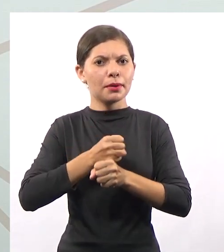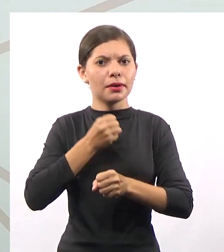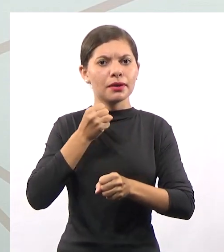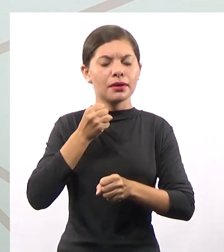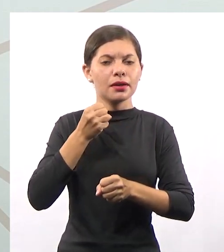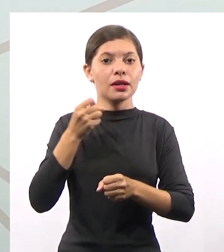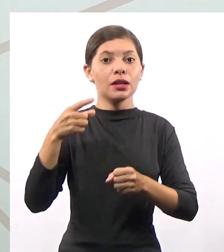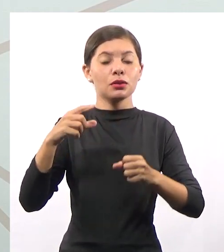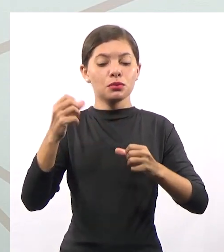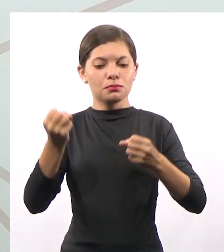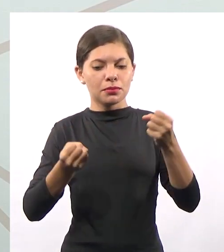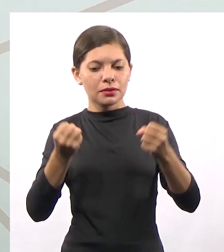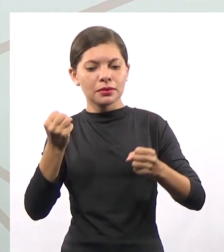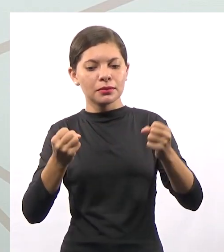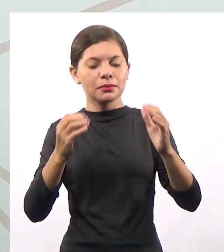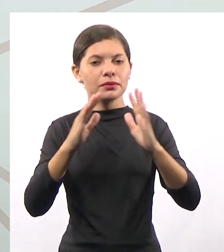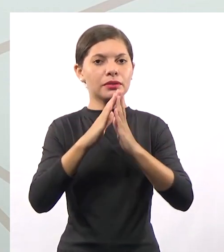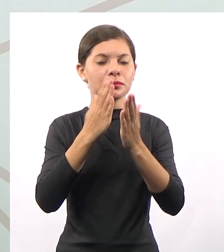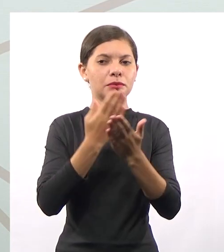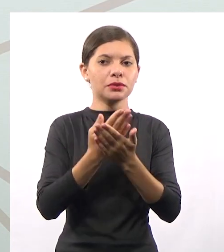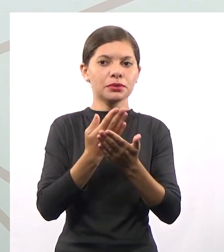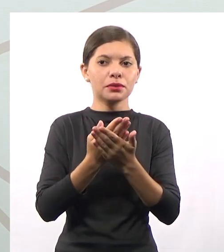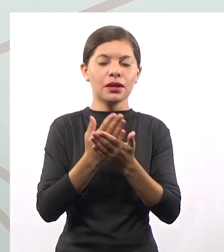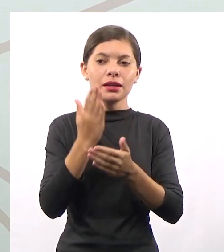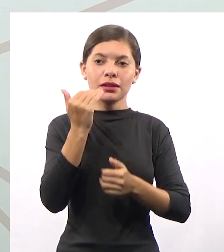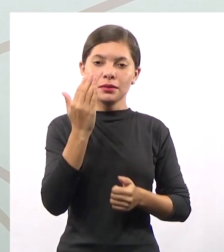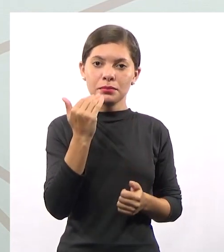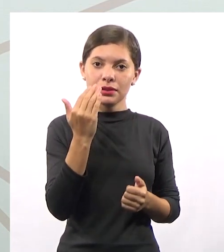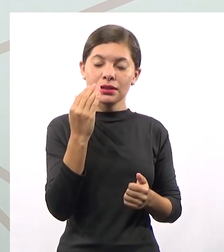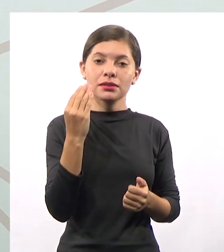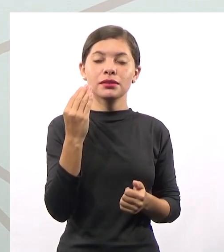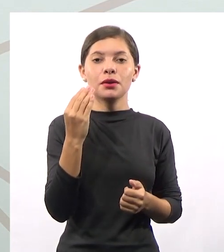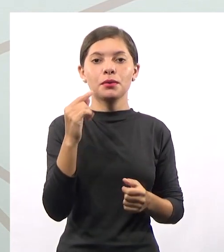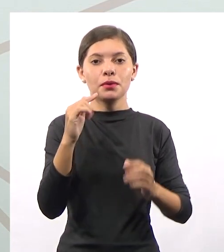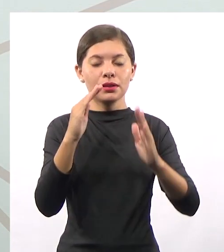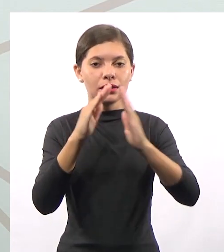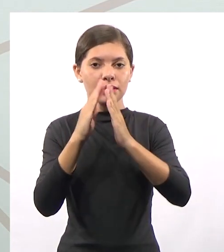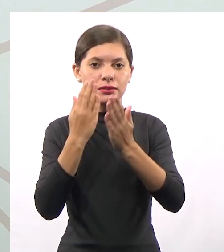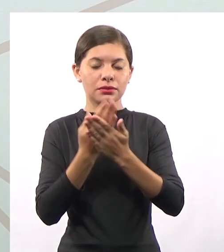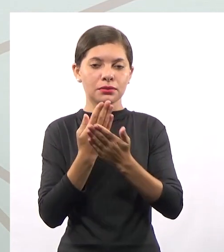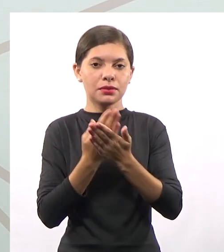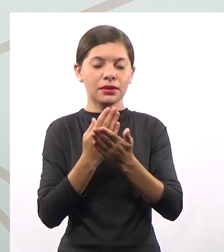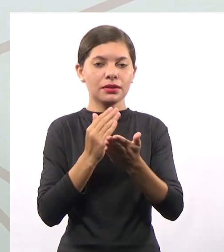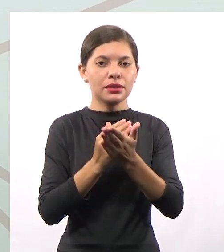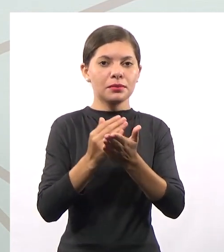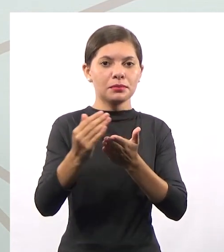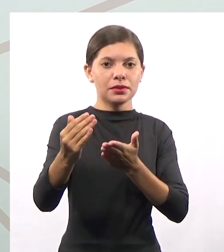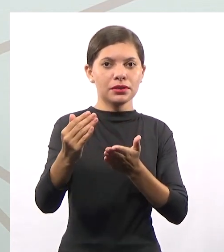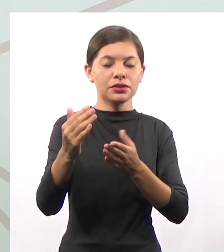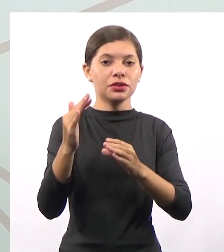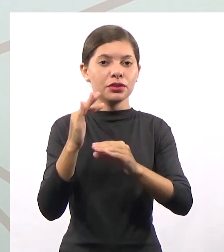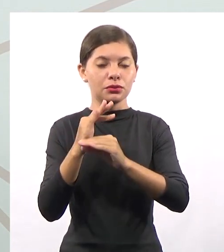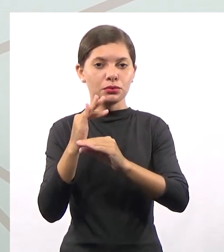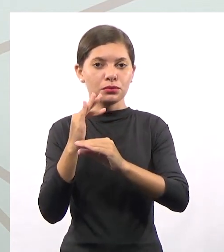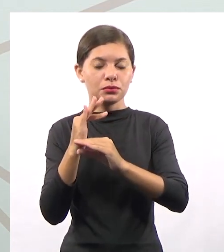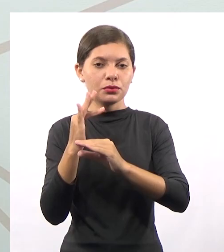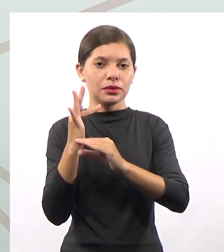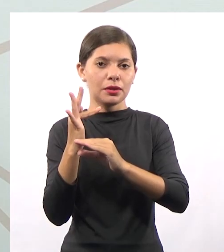prédios, no transporte escolar, inclusive na alimentação, na merenda escolar. E a partir do